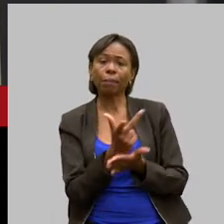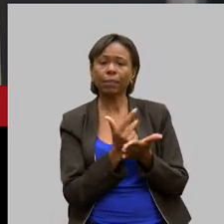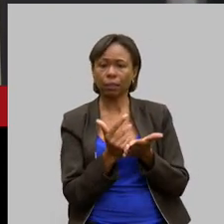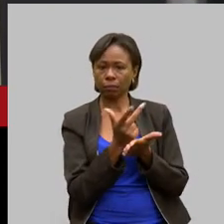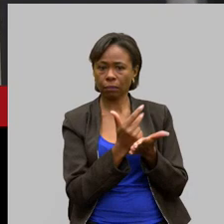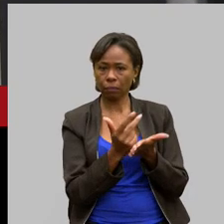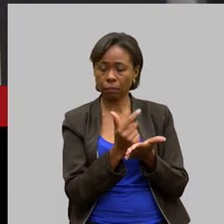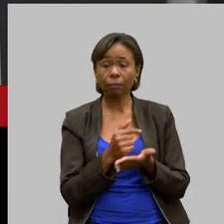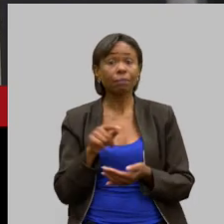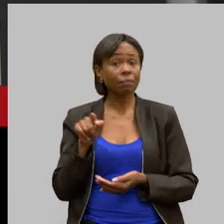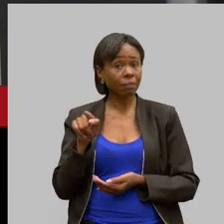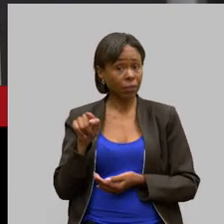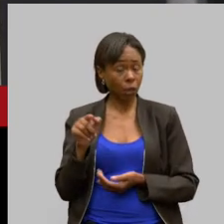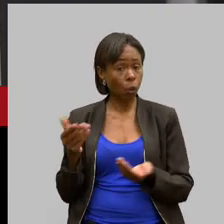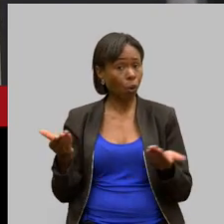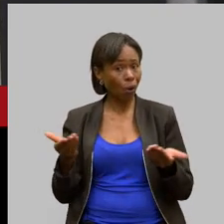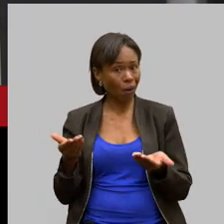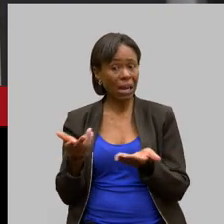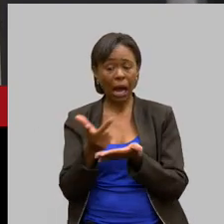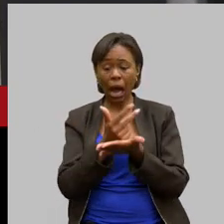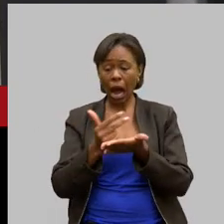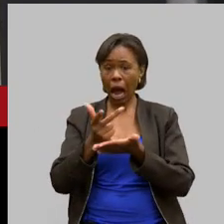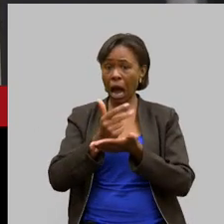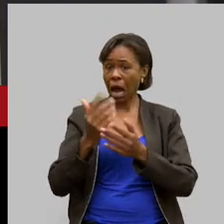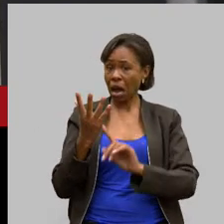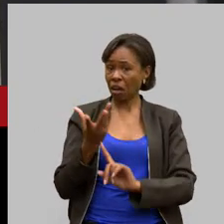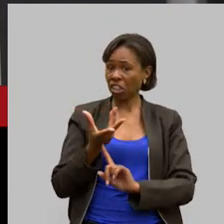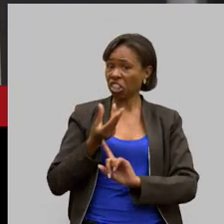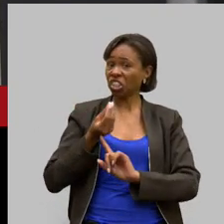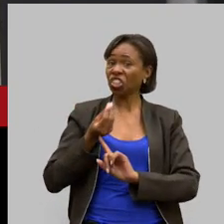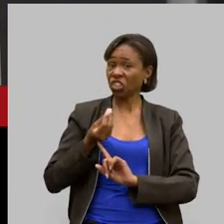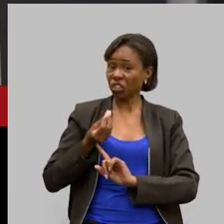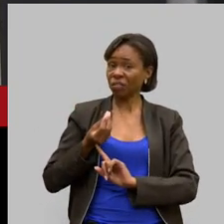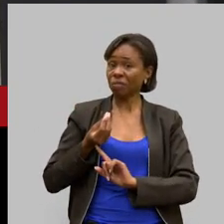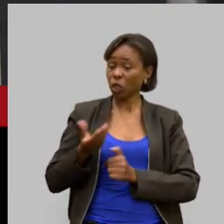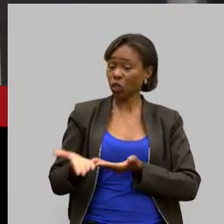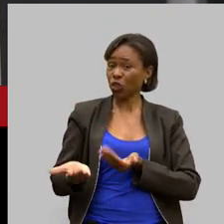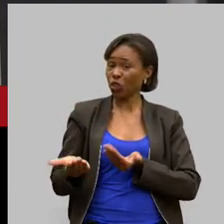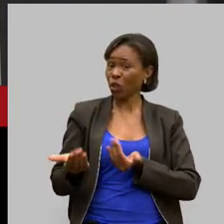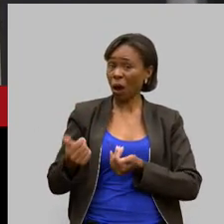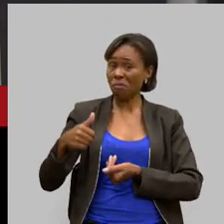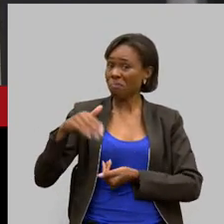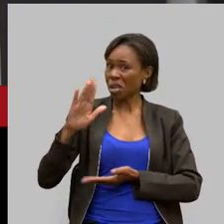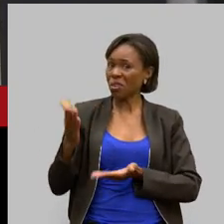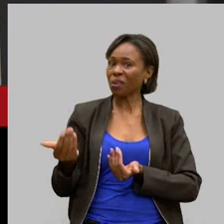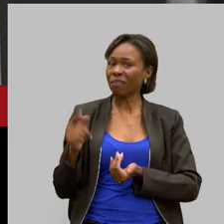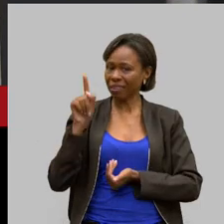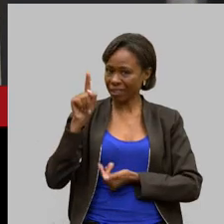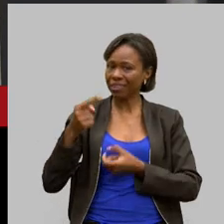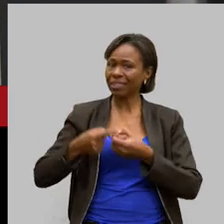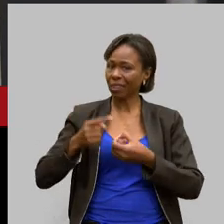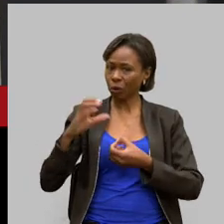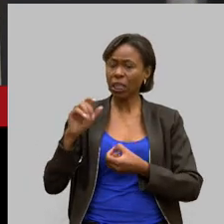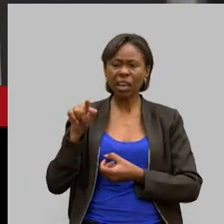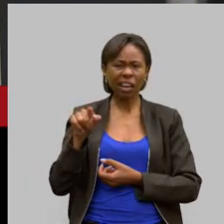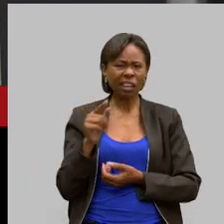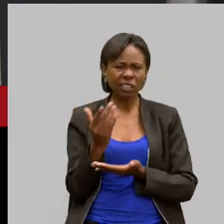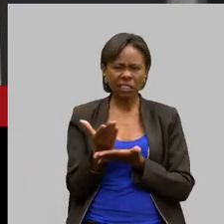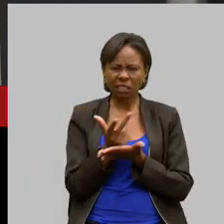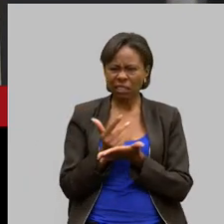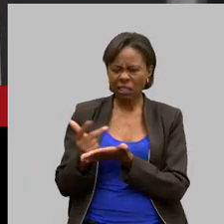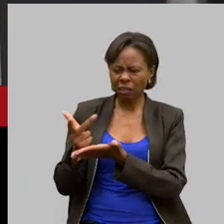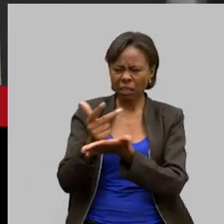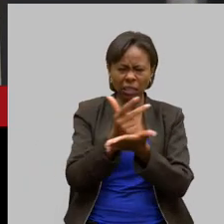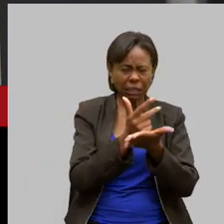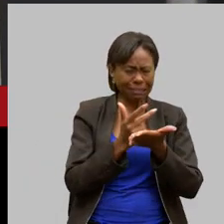Simone hoje ela é a nossa artista mais nova da cidade de Contagem e então ela desenha tudo sabe ela desenha todas as